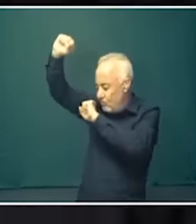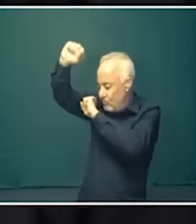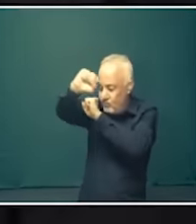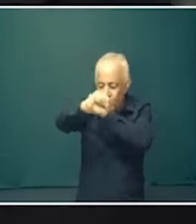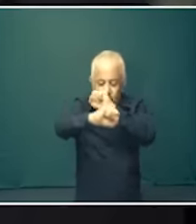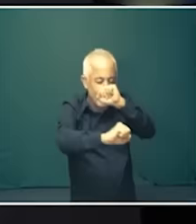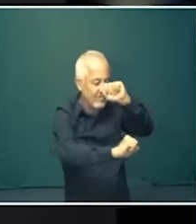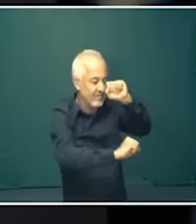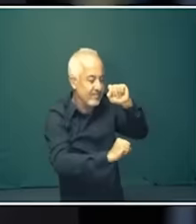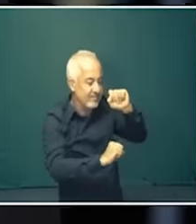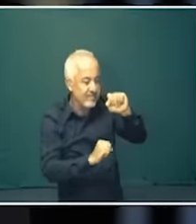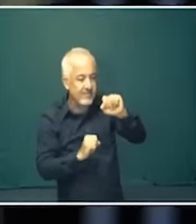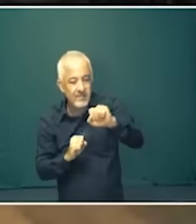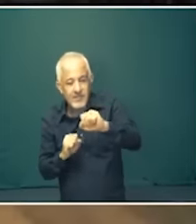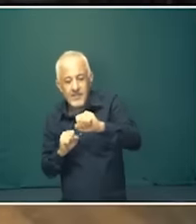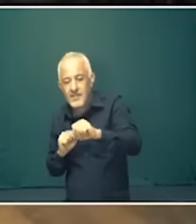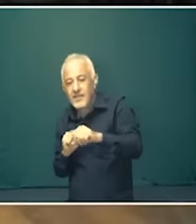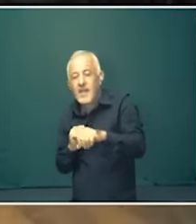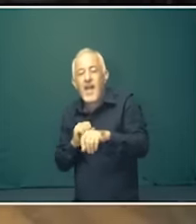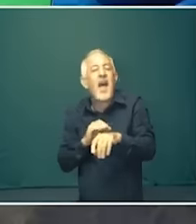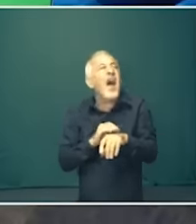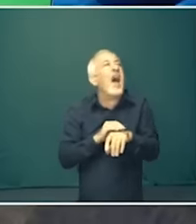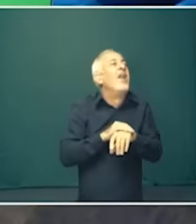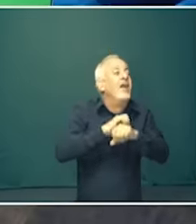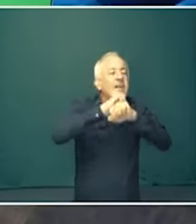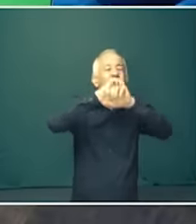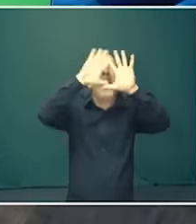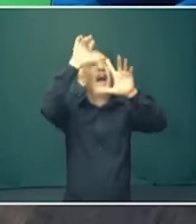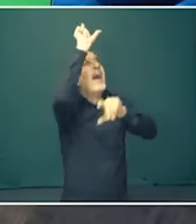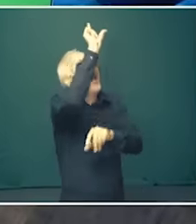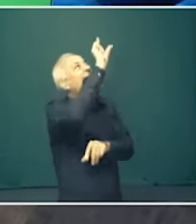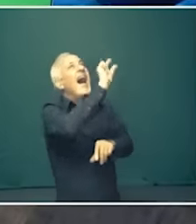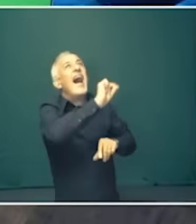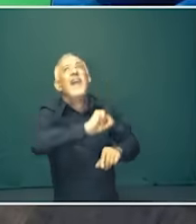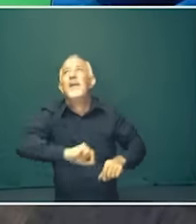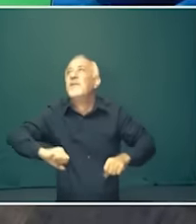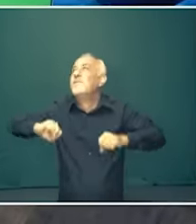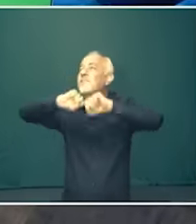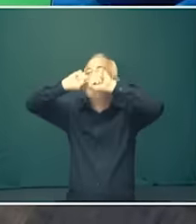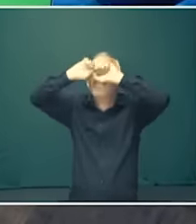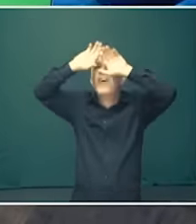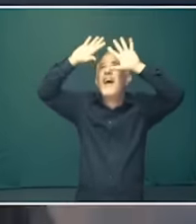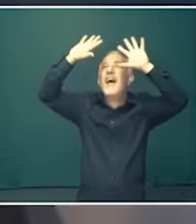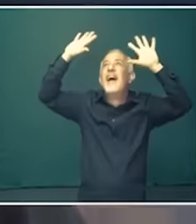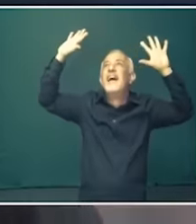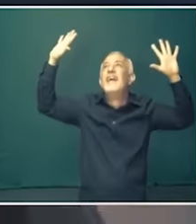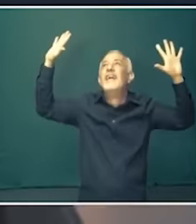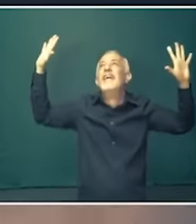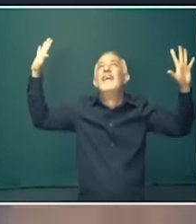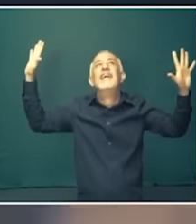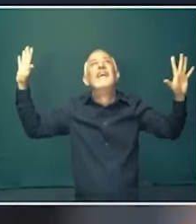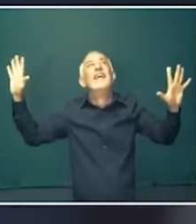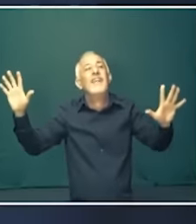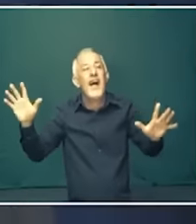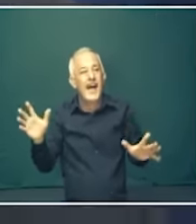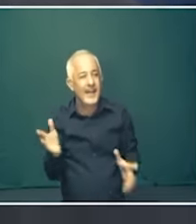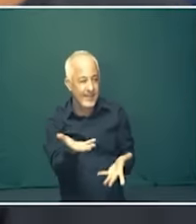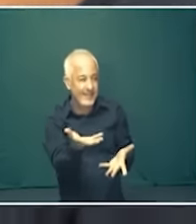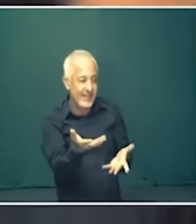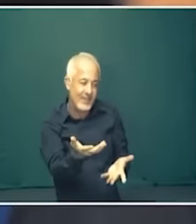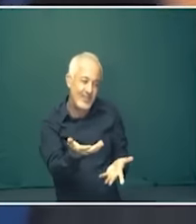aquecer. A noite clarear e a lua brilhar, isso somente quando a gente se